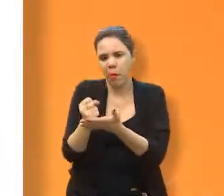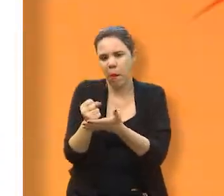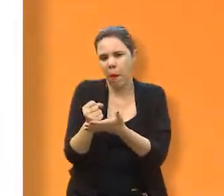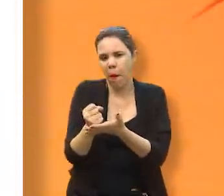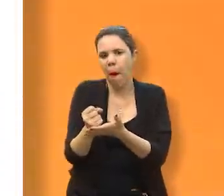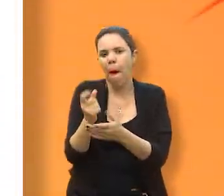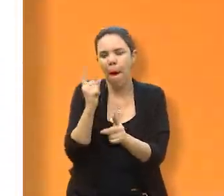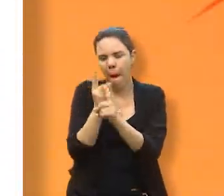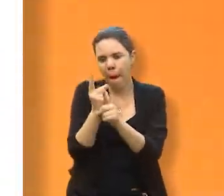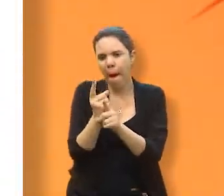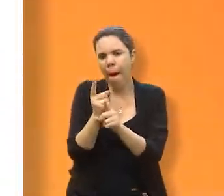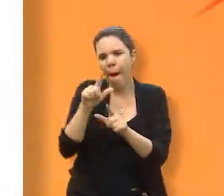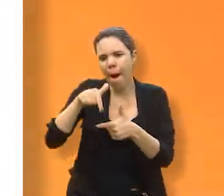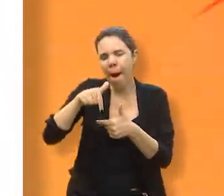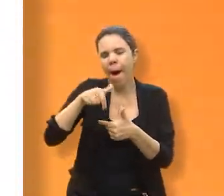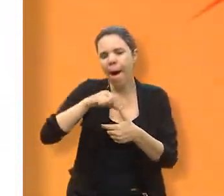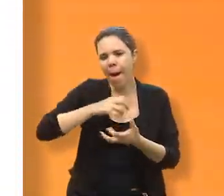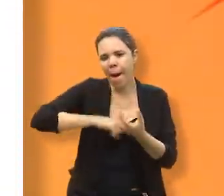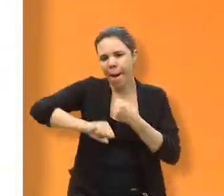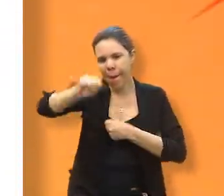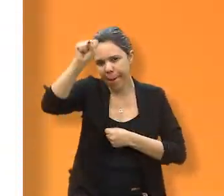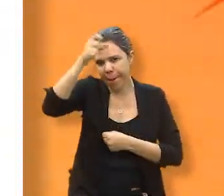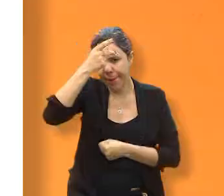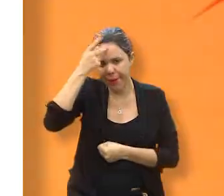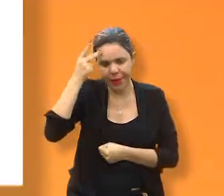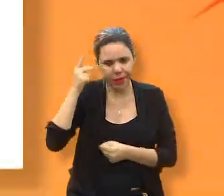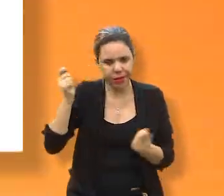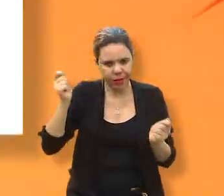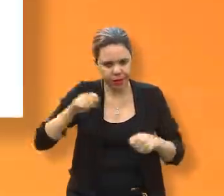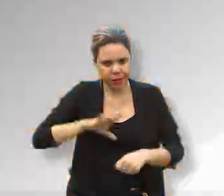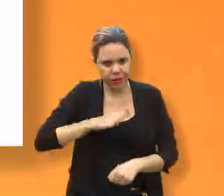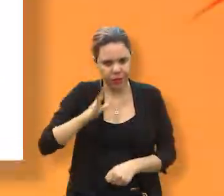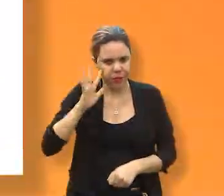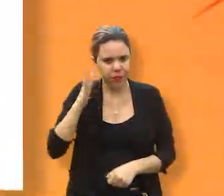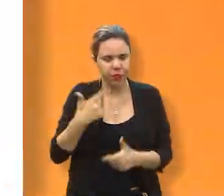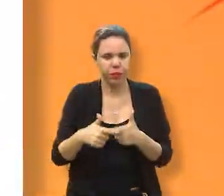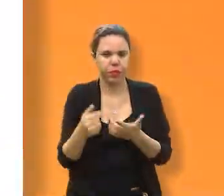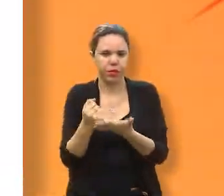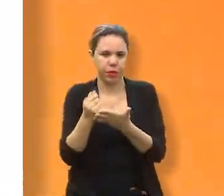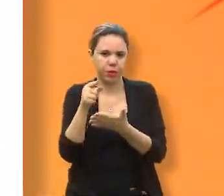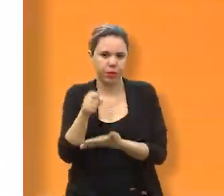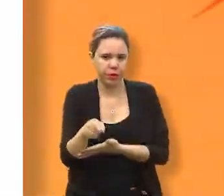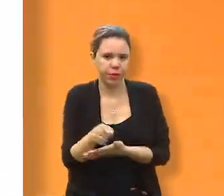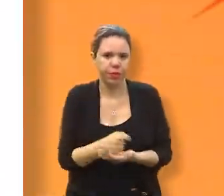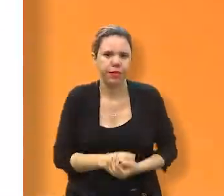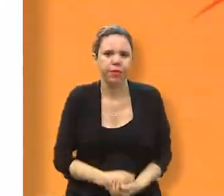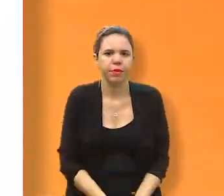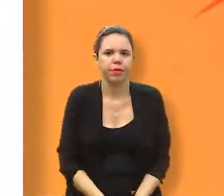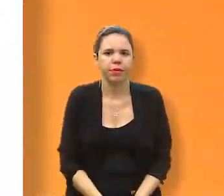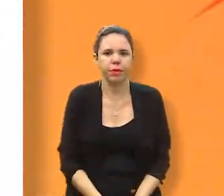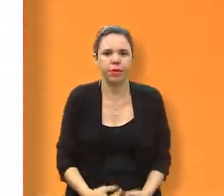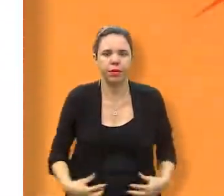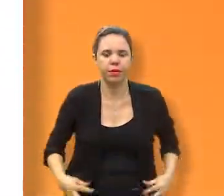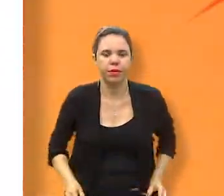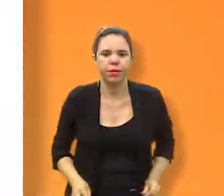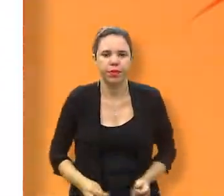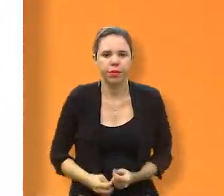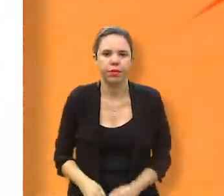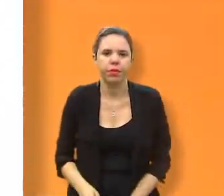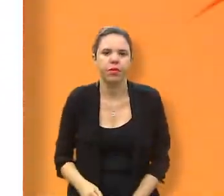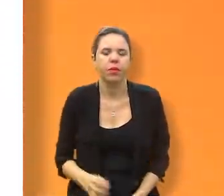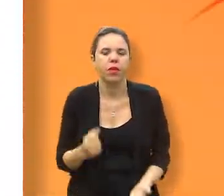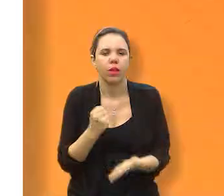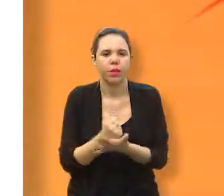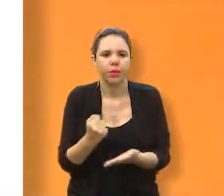convocar heróis aí, né, pessoas capazes de solucionar e ajudar a solucionar o problema. Então ele contrata